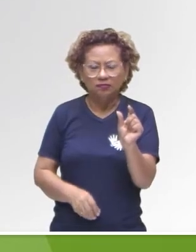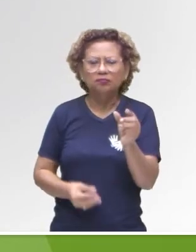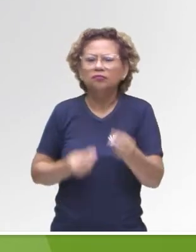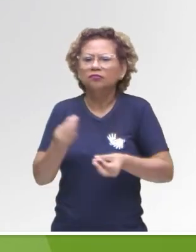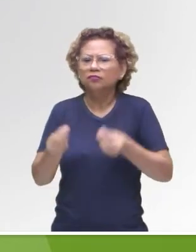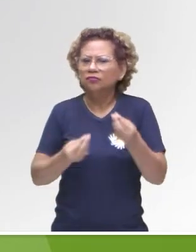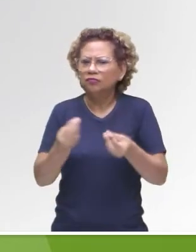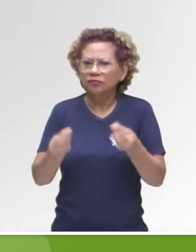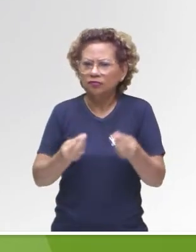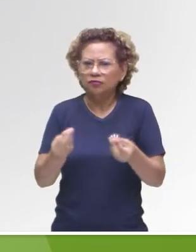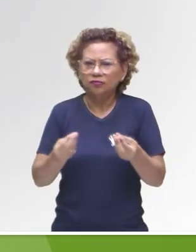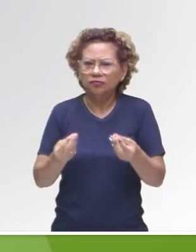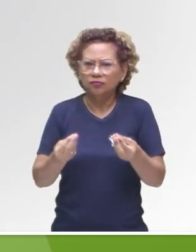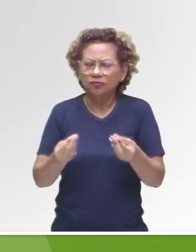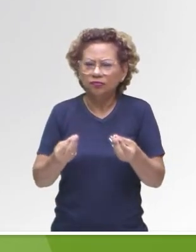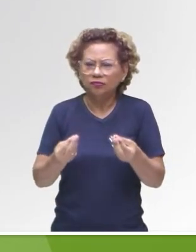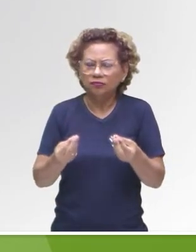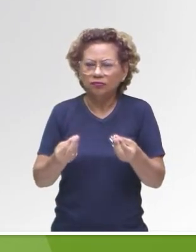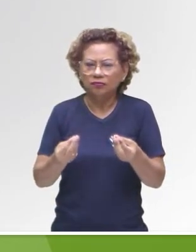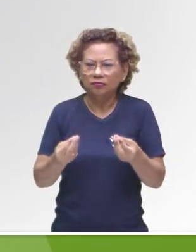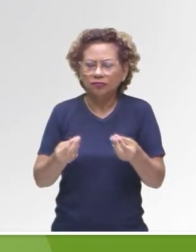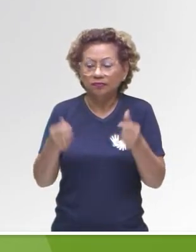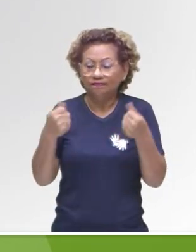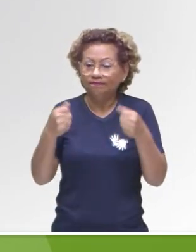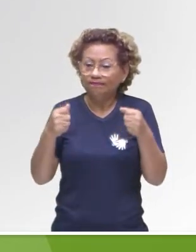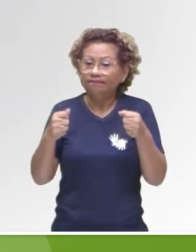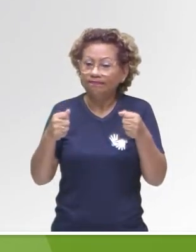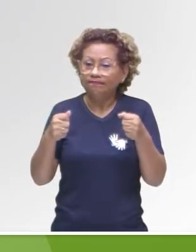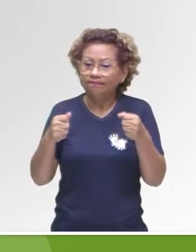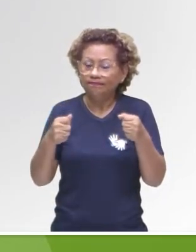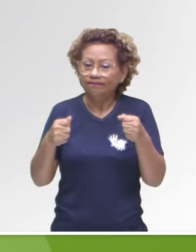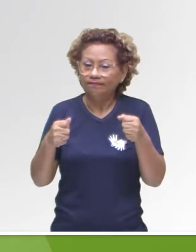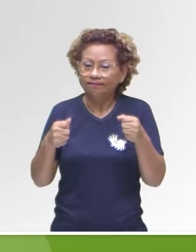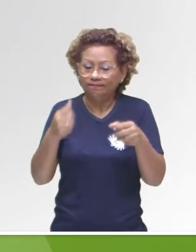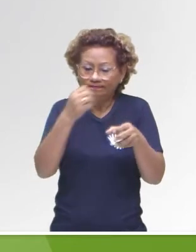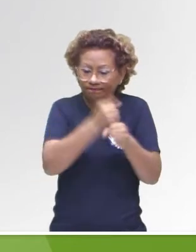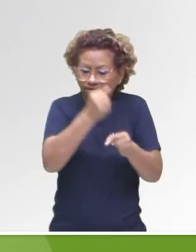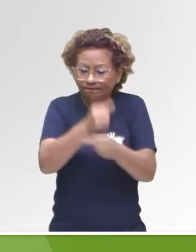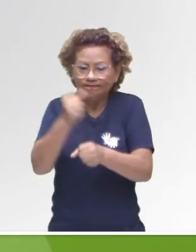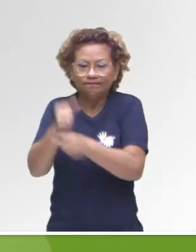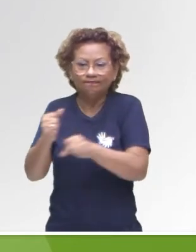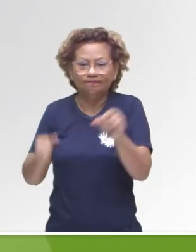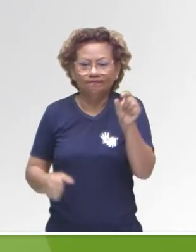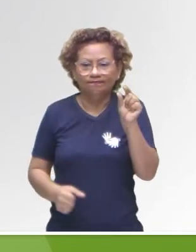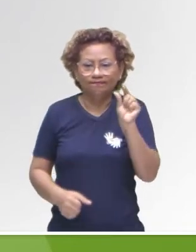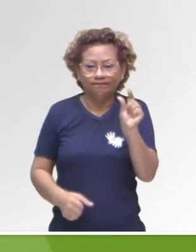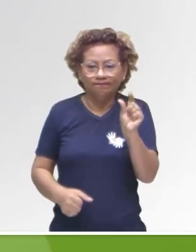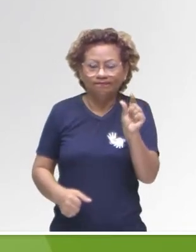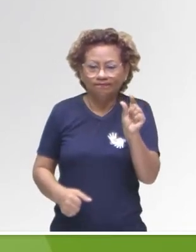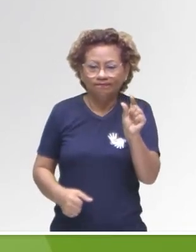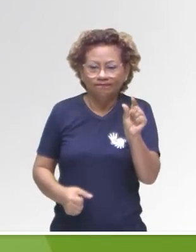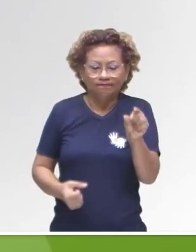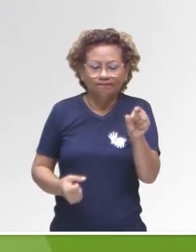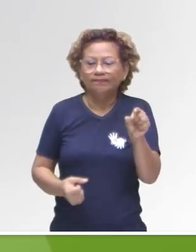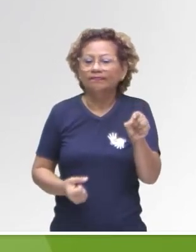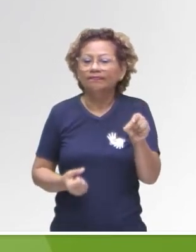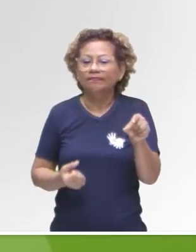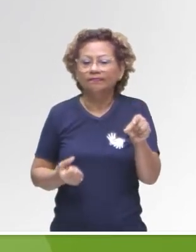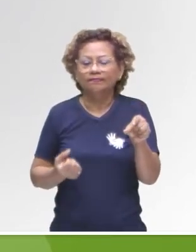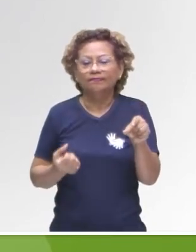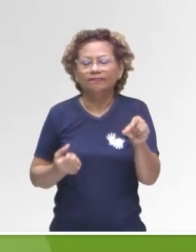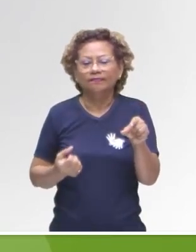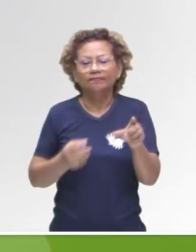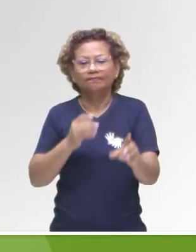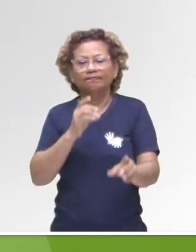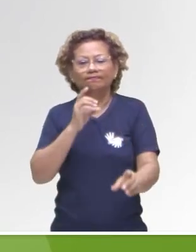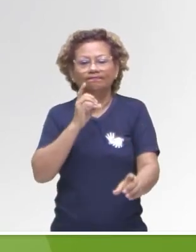especificação, é necessário se associar vários capacitores para que se consiga um capacitor, né, para que o resultado seja um